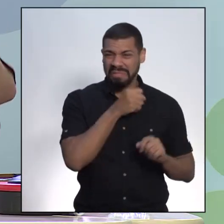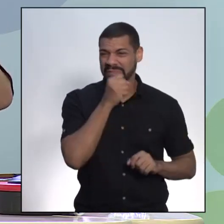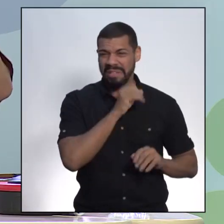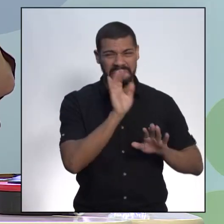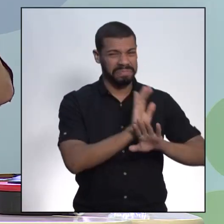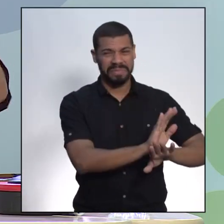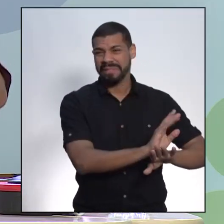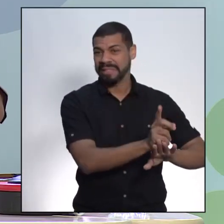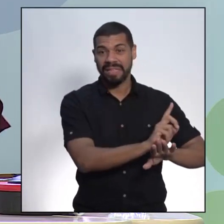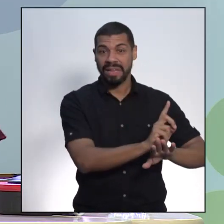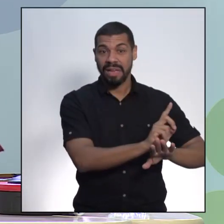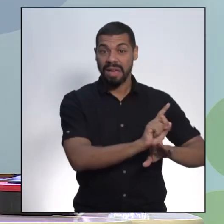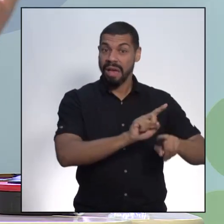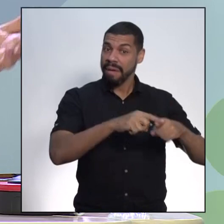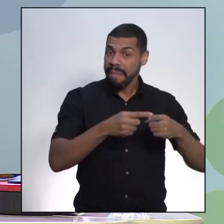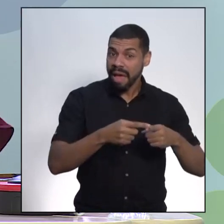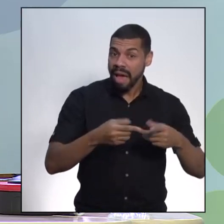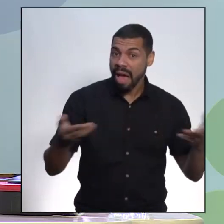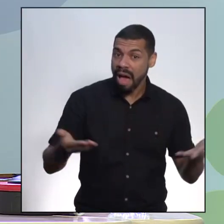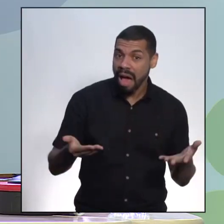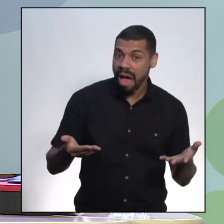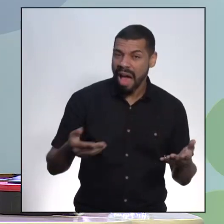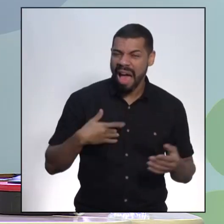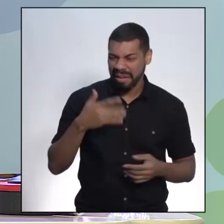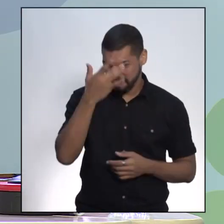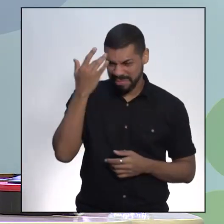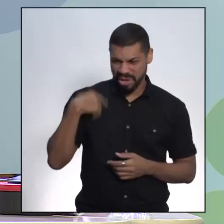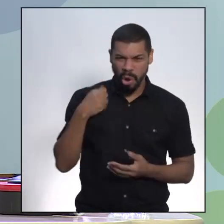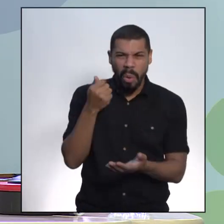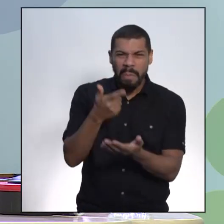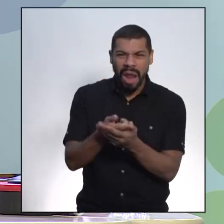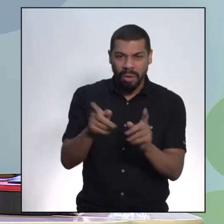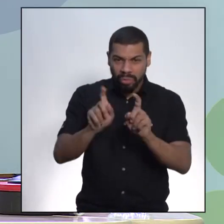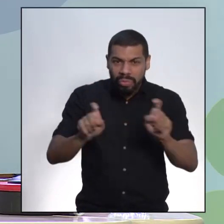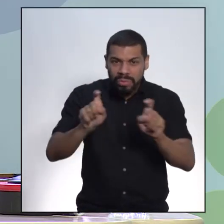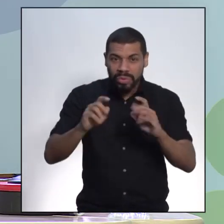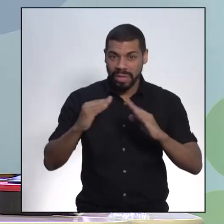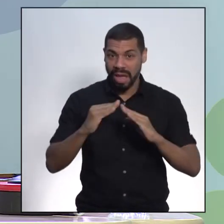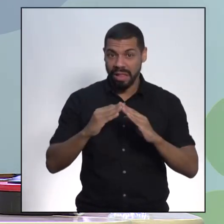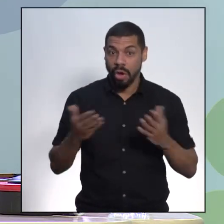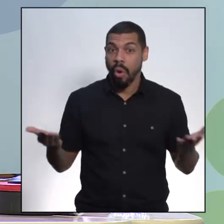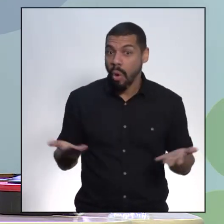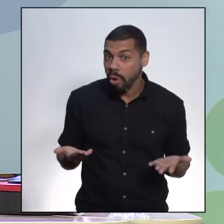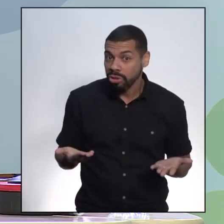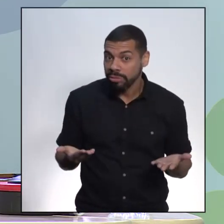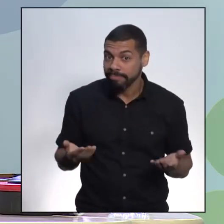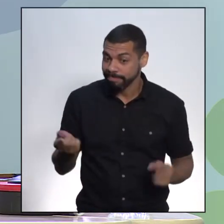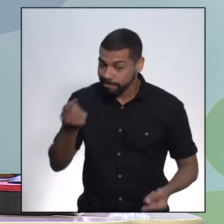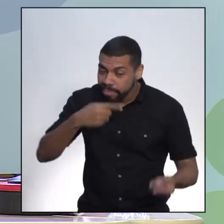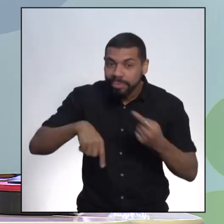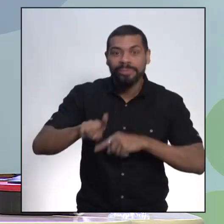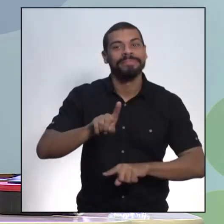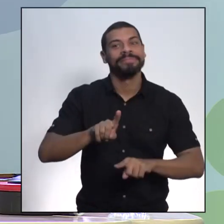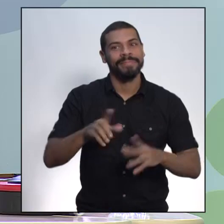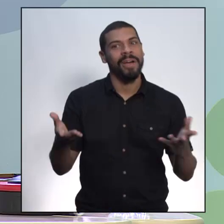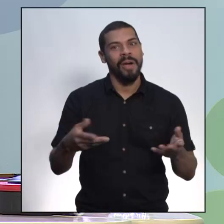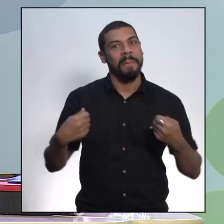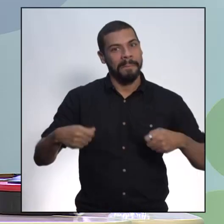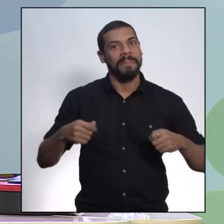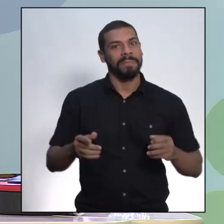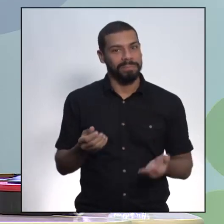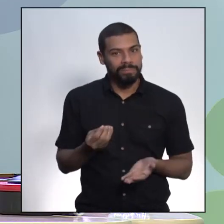foram muito, muito resistentes a ter um computador em casa. E hoje, não vivemos sem ele, né? Até por